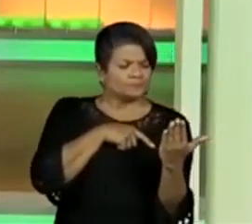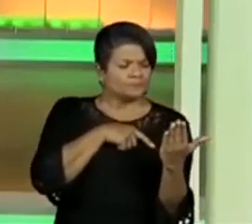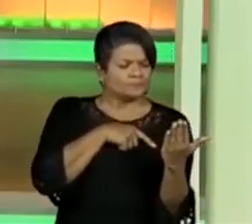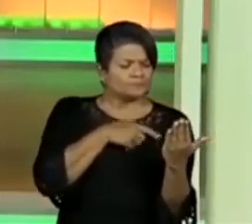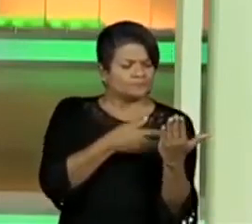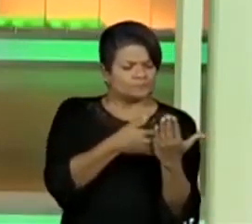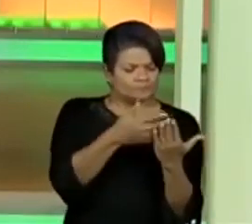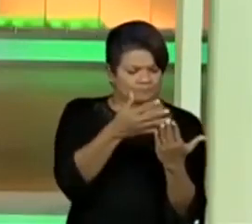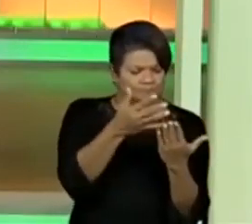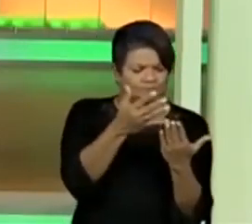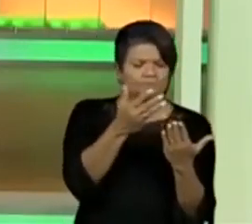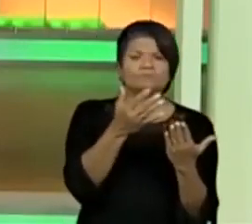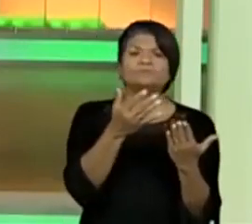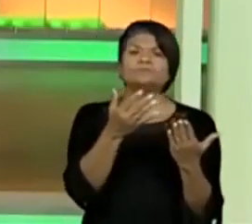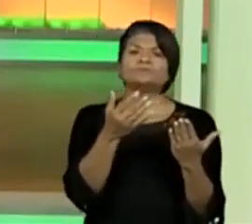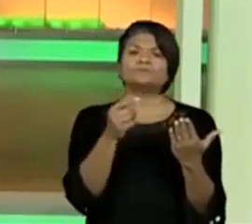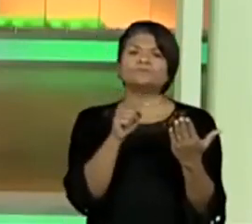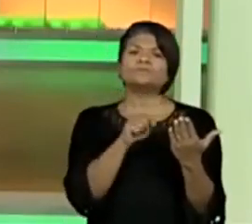Né?